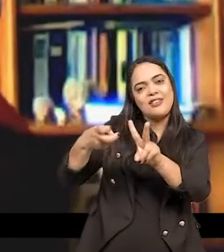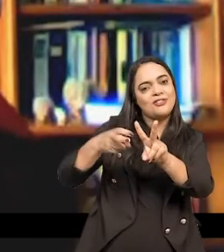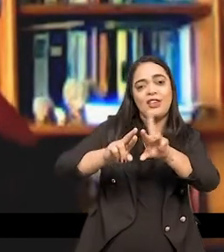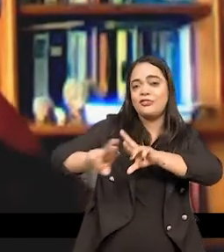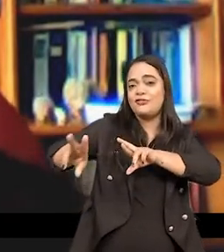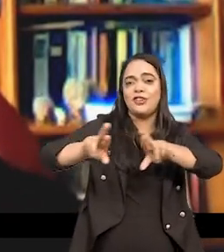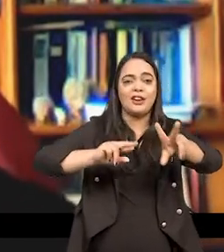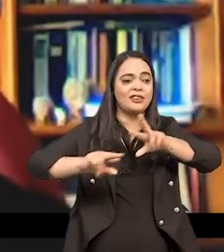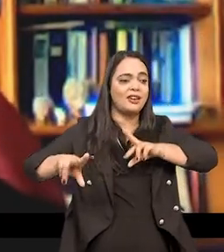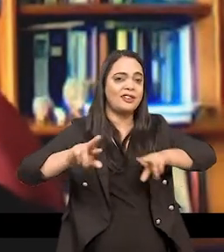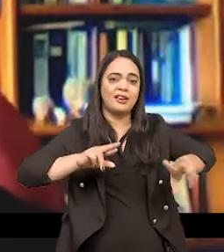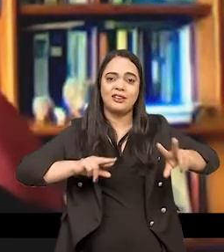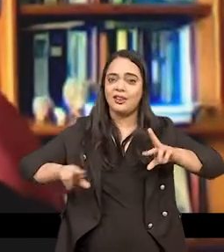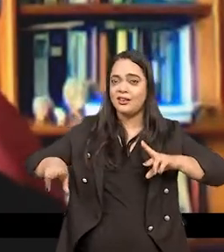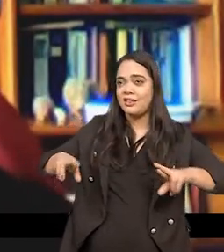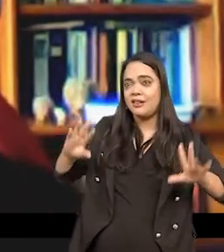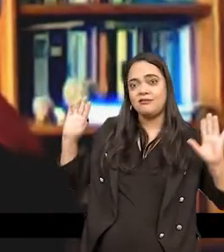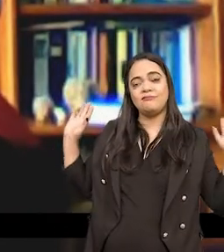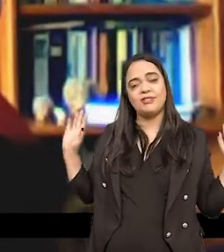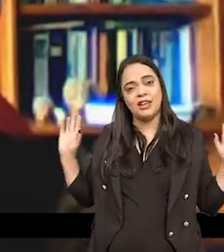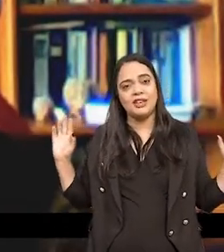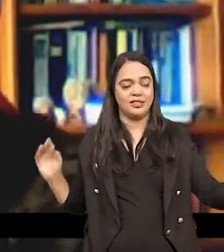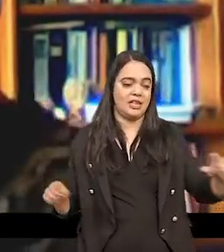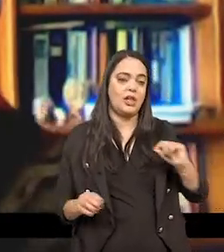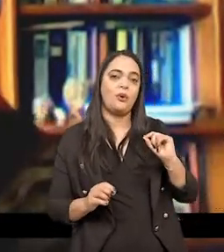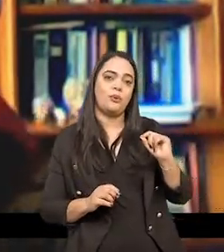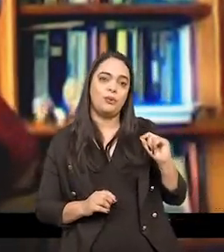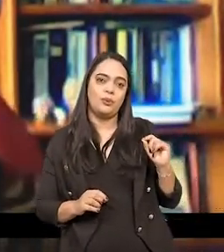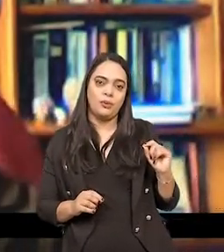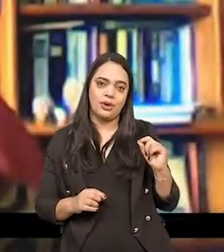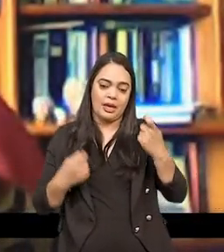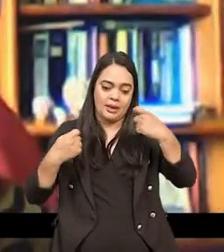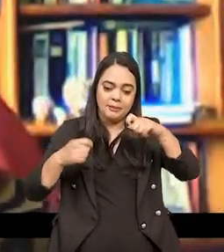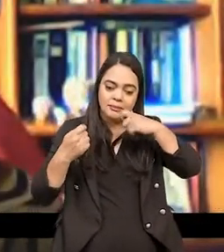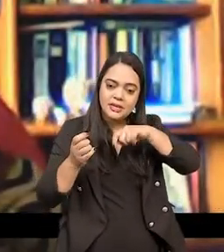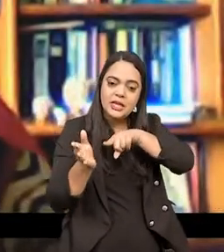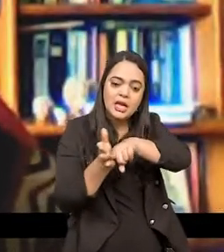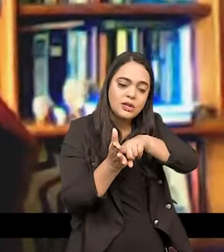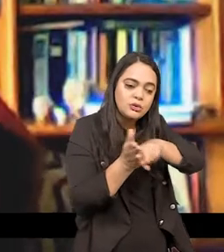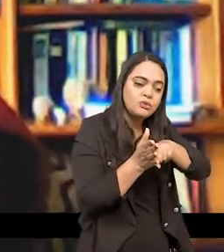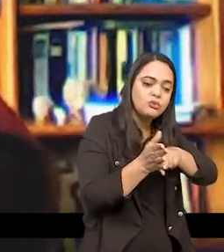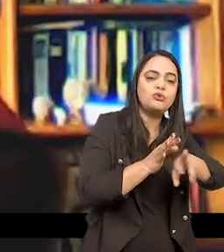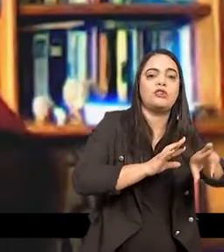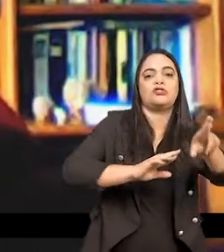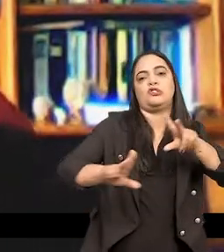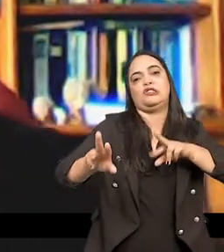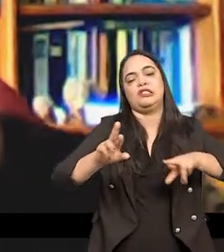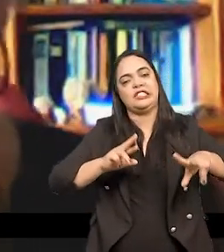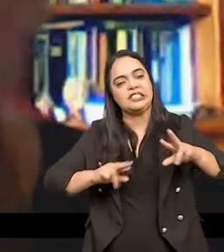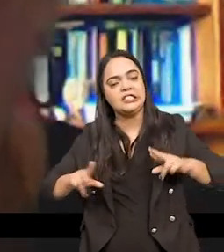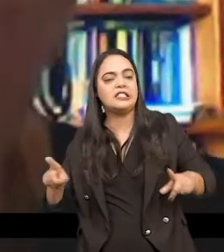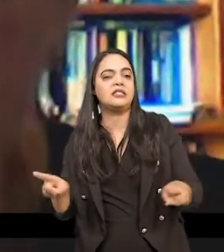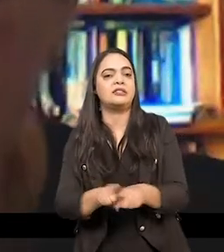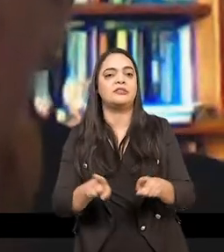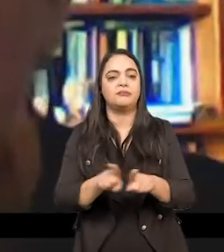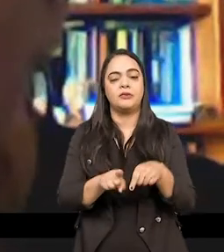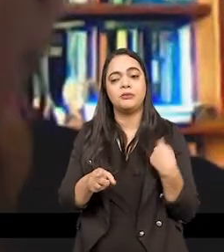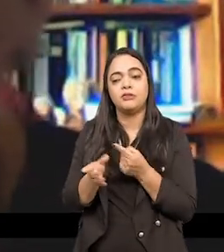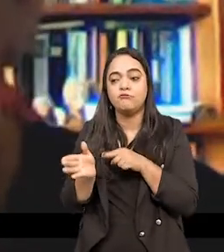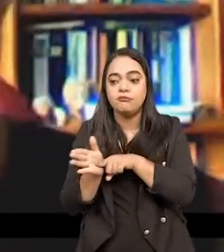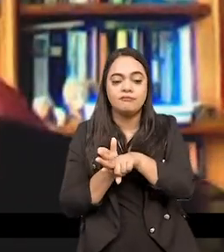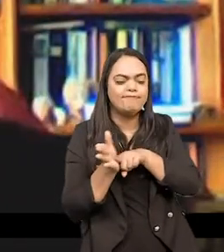essa interseccionalidade, que eu acho que se propõe nos estudos decoloniais também, permite que nós possamos fazer